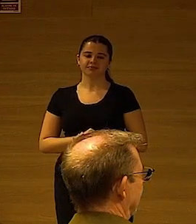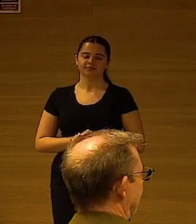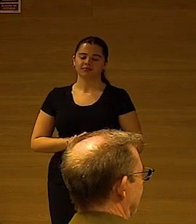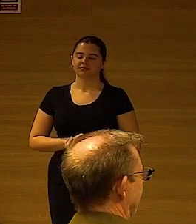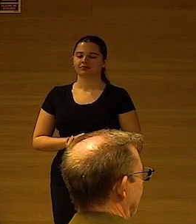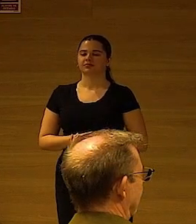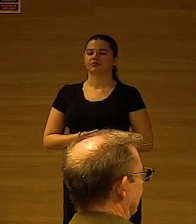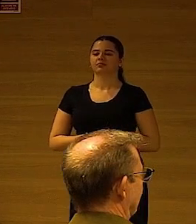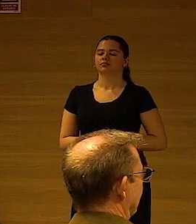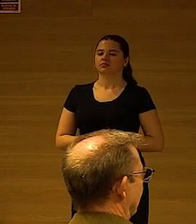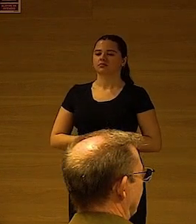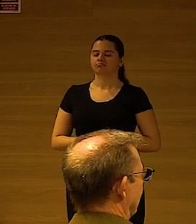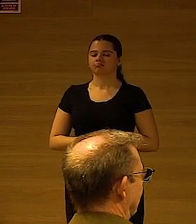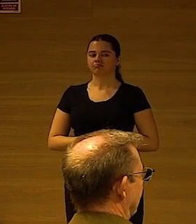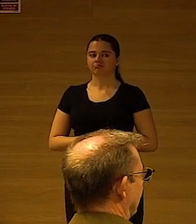o